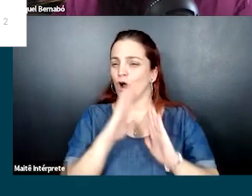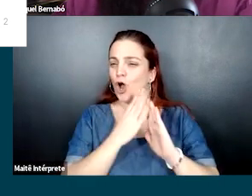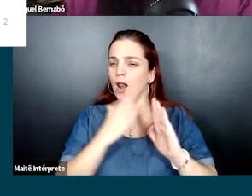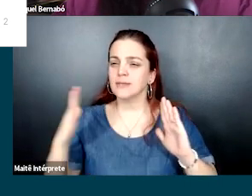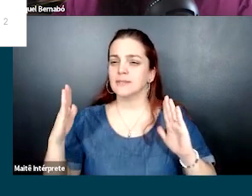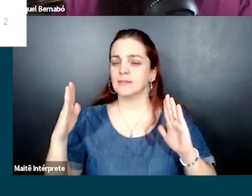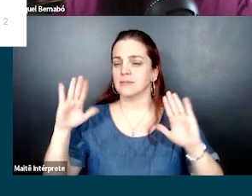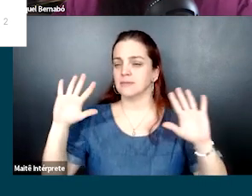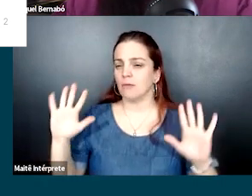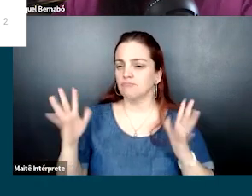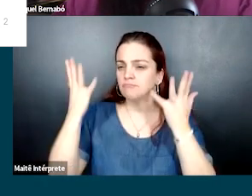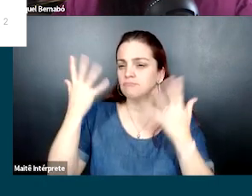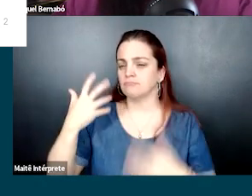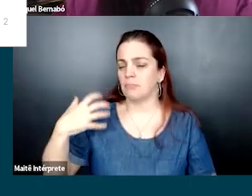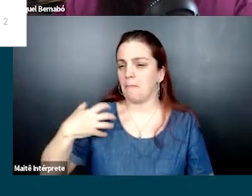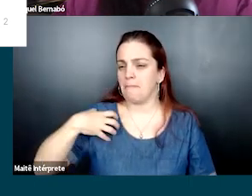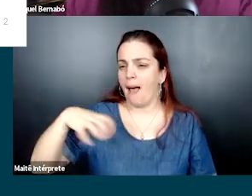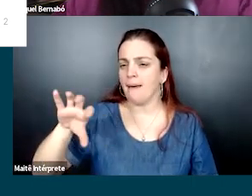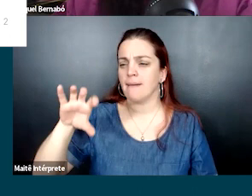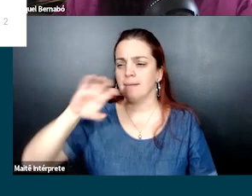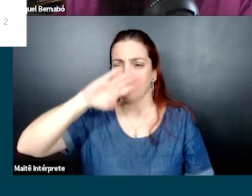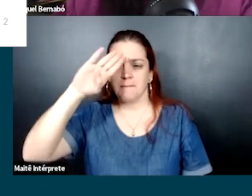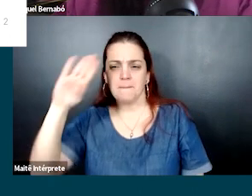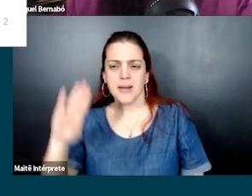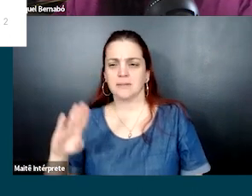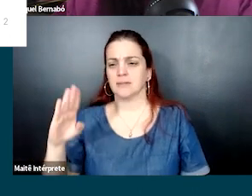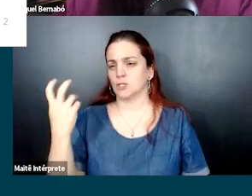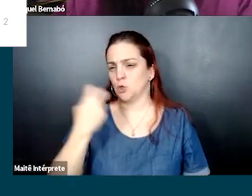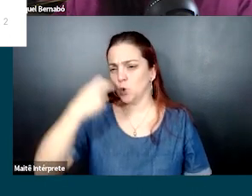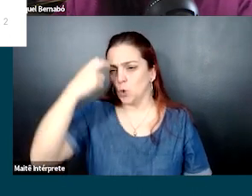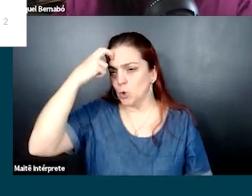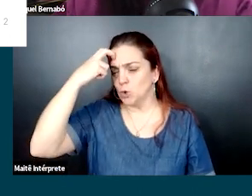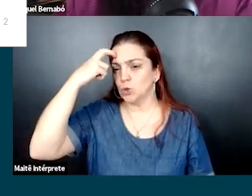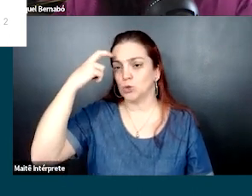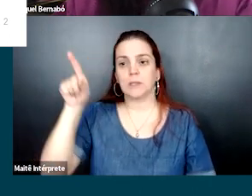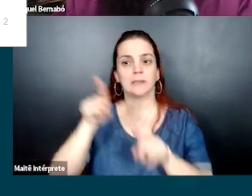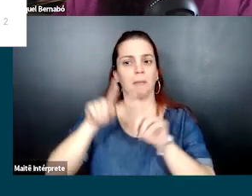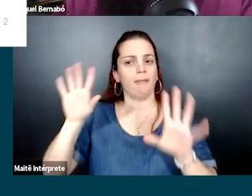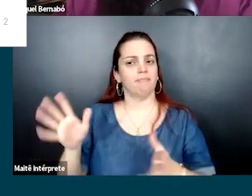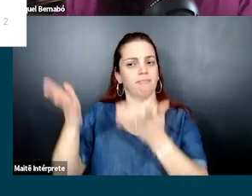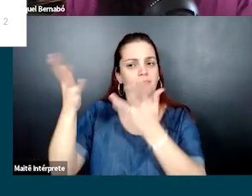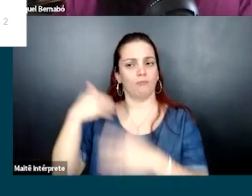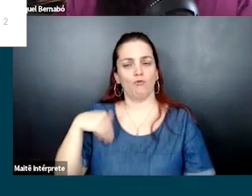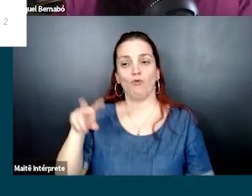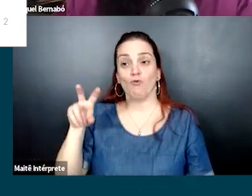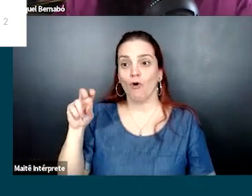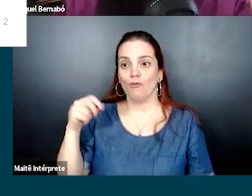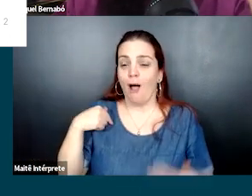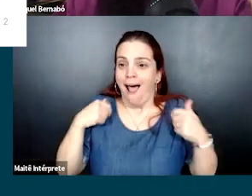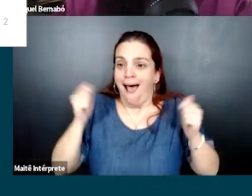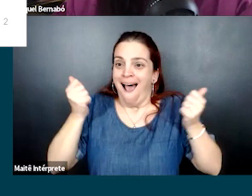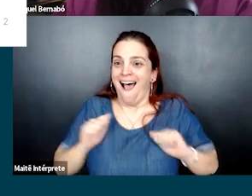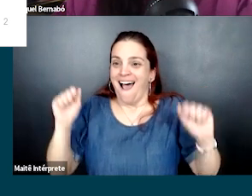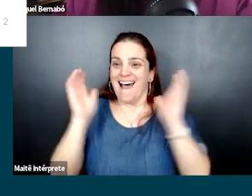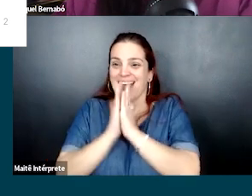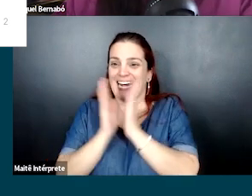faziam parte da nova coleção de roupas e que era uma homenagem à cultura baiana, à cultura brasileira e também, claro, à própria memória do meu